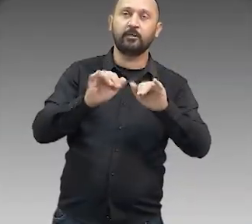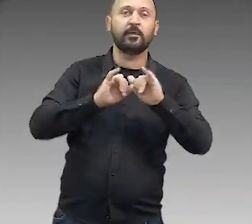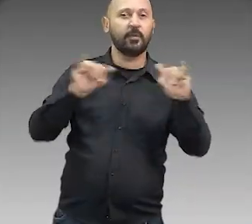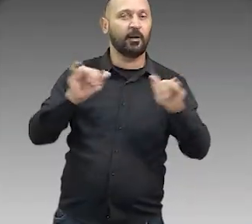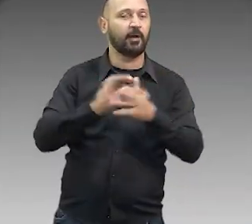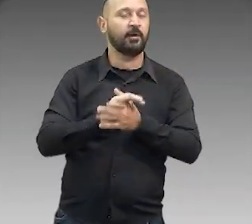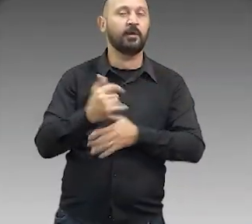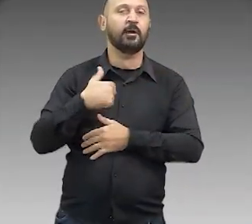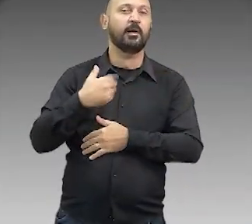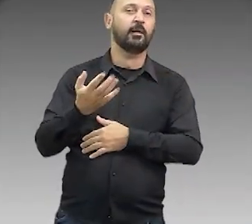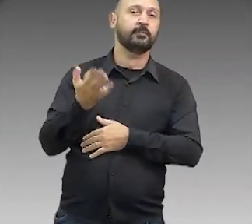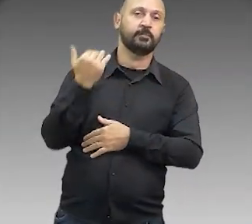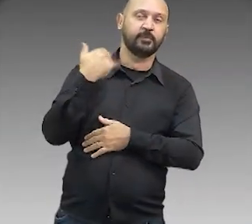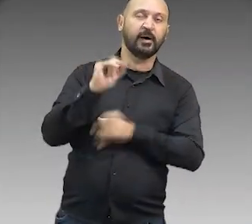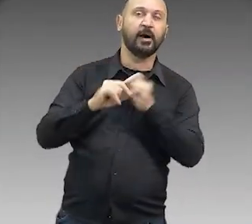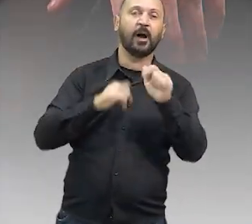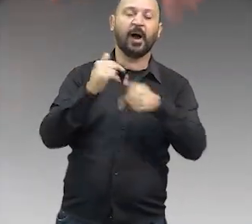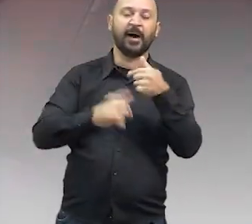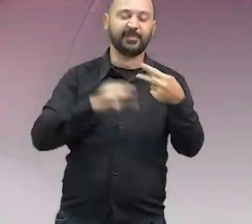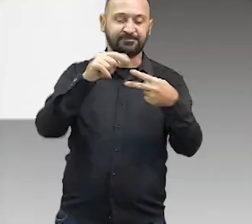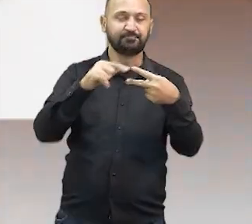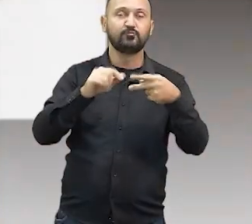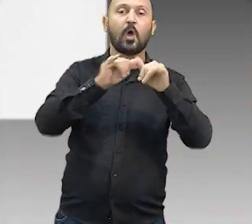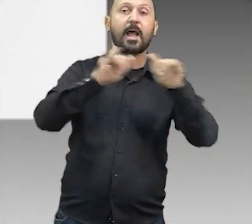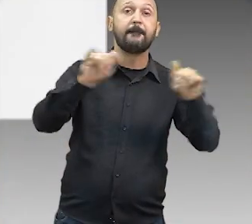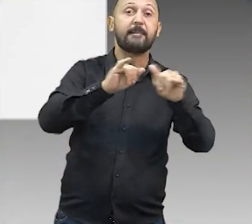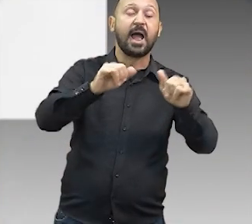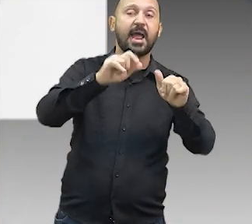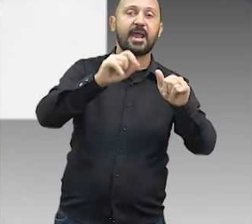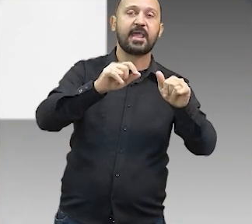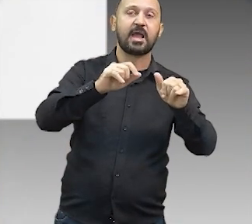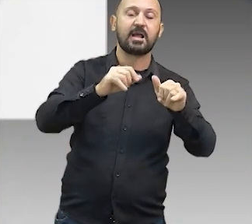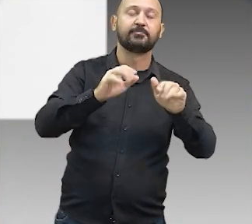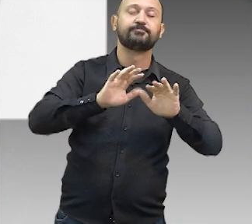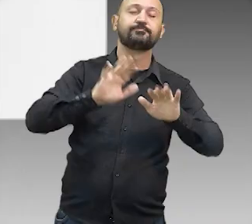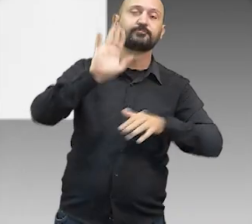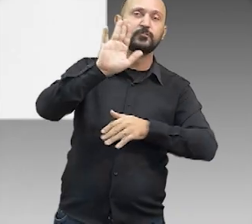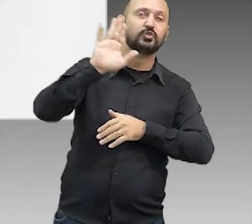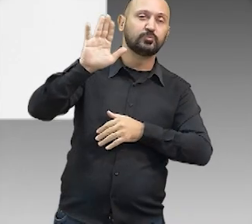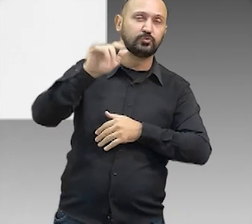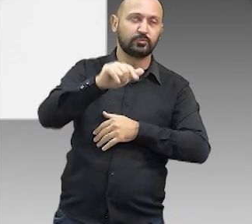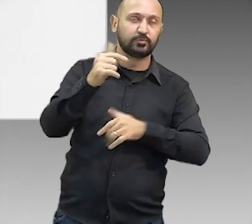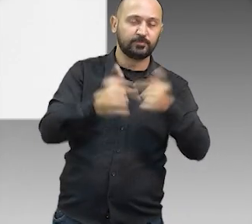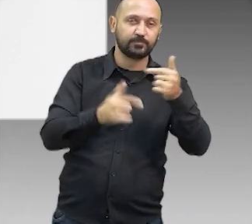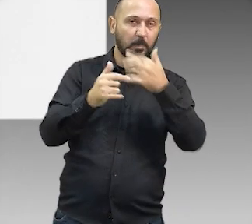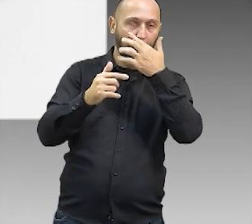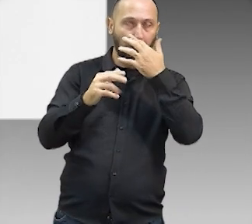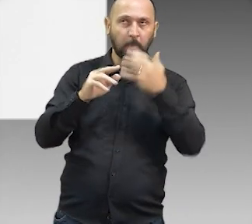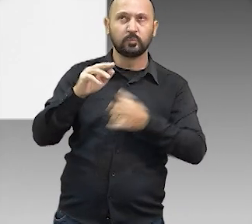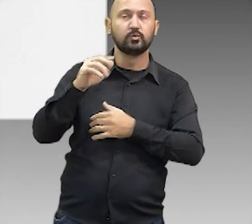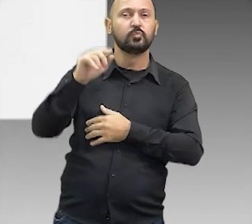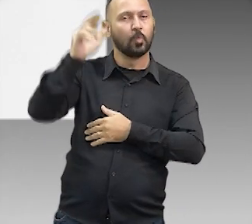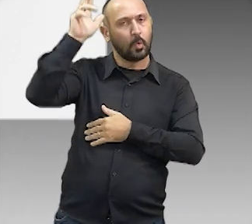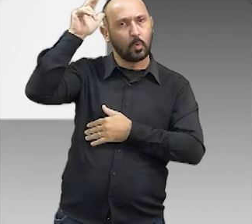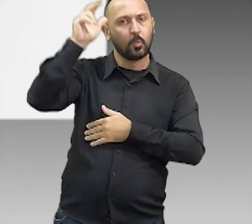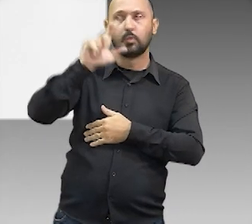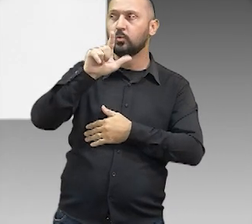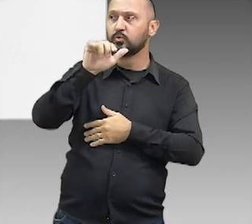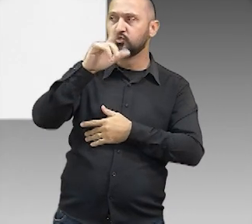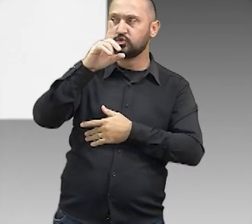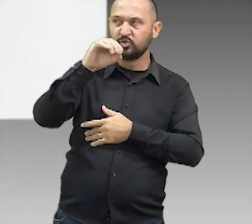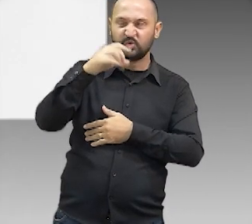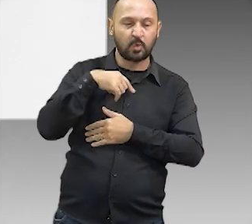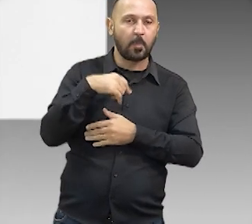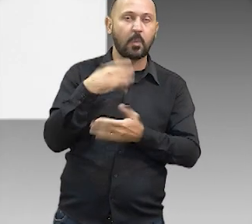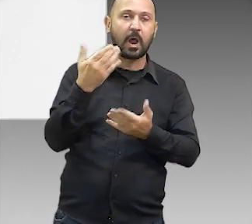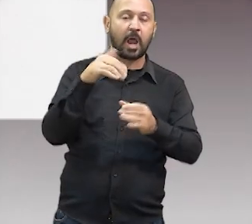campanhas. Eu trabalhei em 2 campanhas políticas aqui. Na época que o Lúdio Coelho foi candidato ao